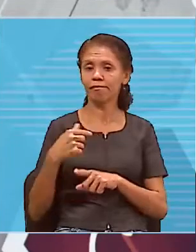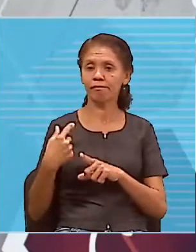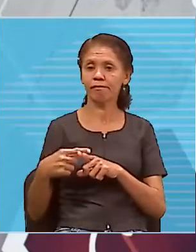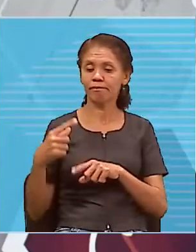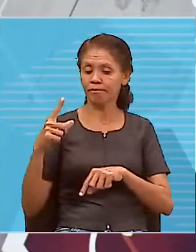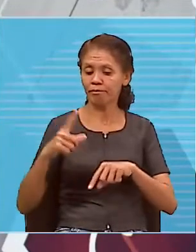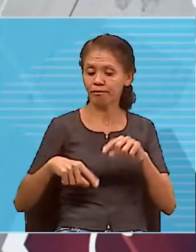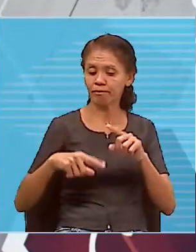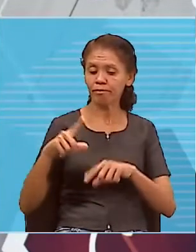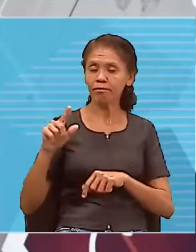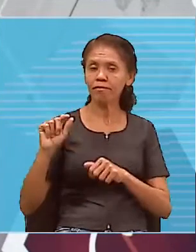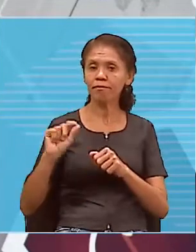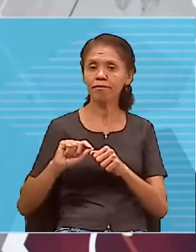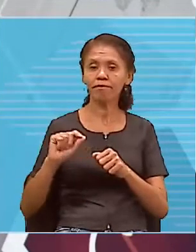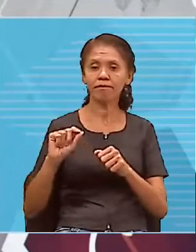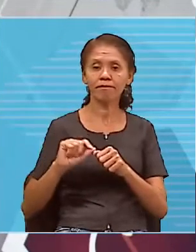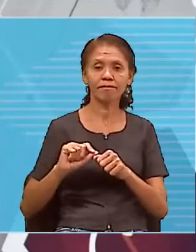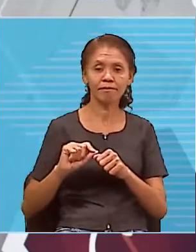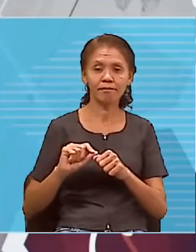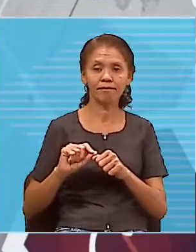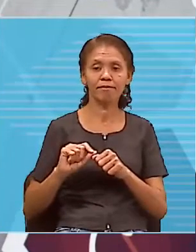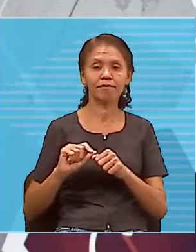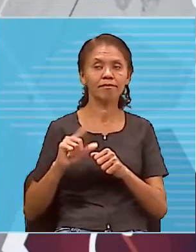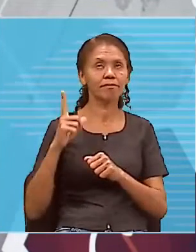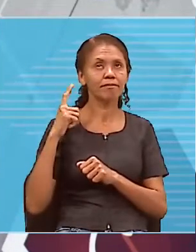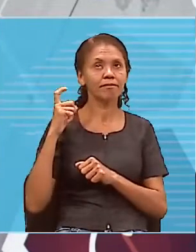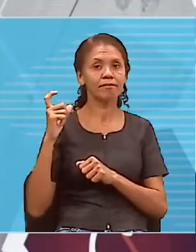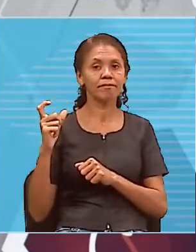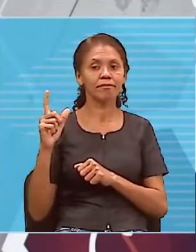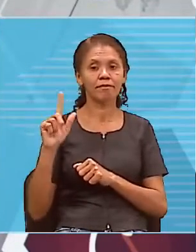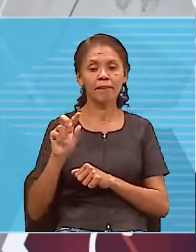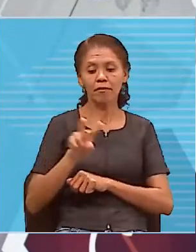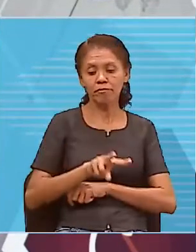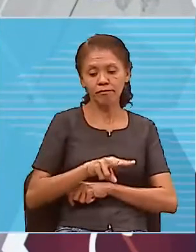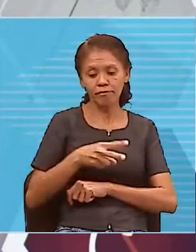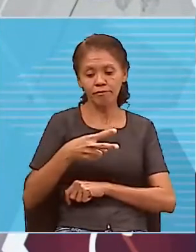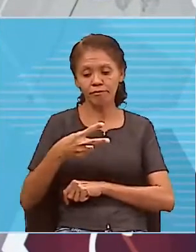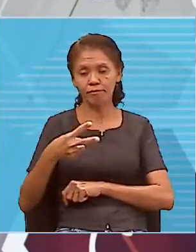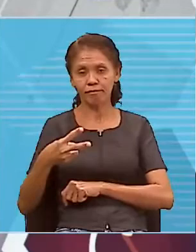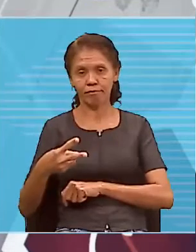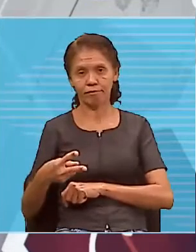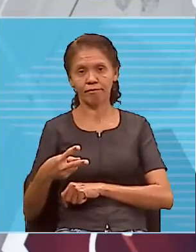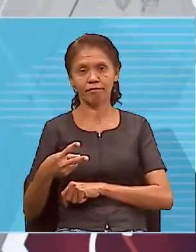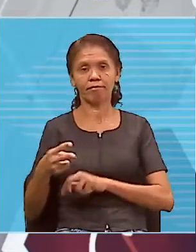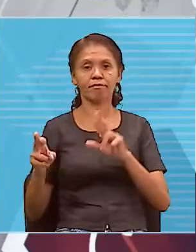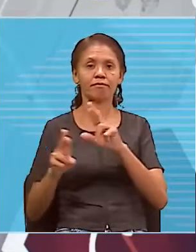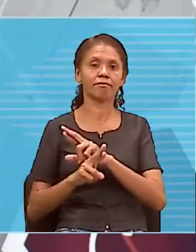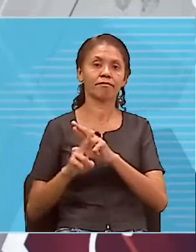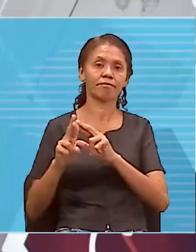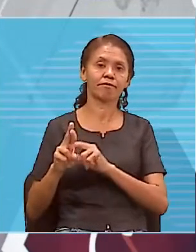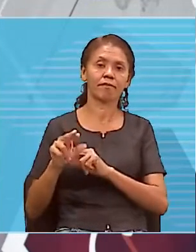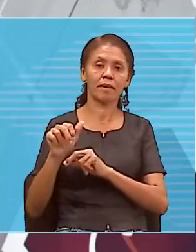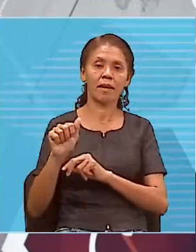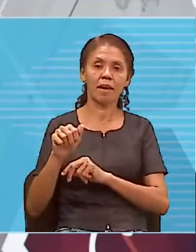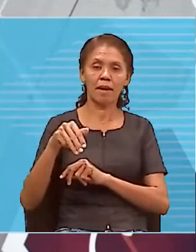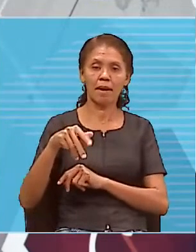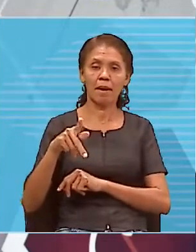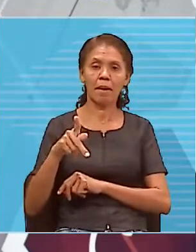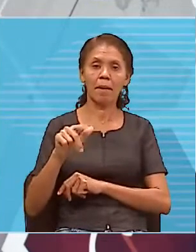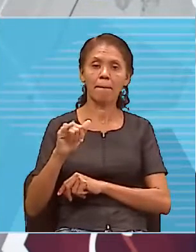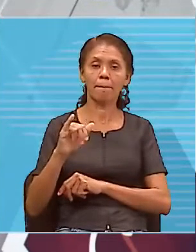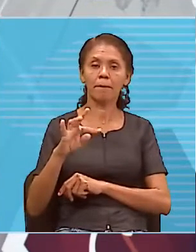é um som invertida em sua amplitude a gente vai ver já já essa